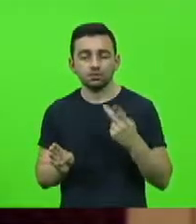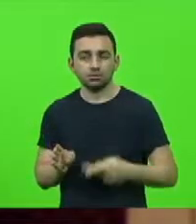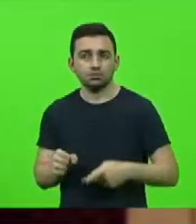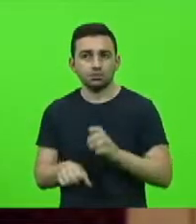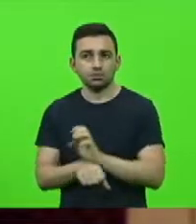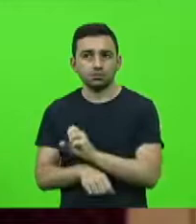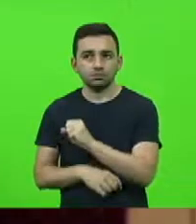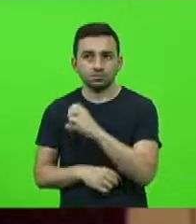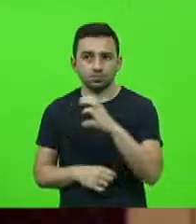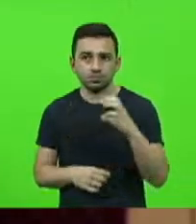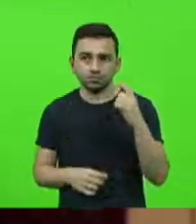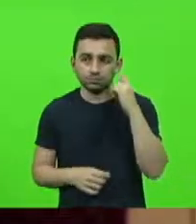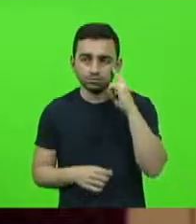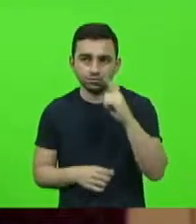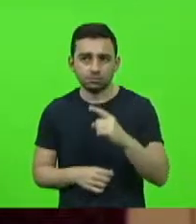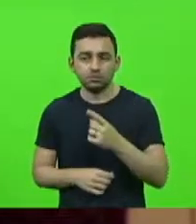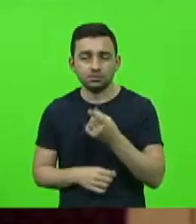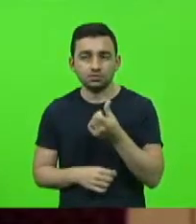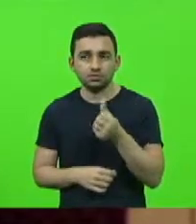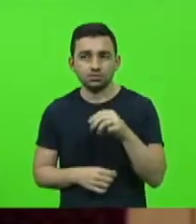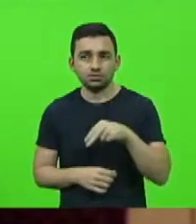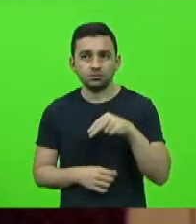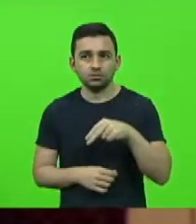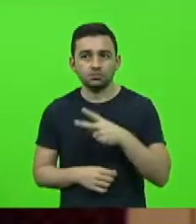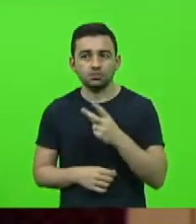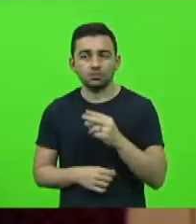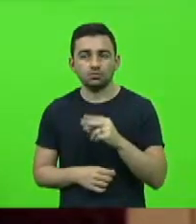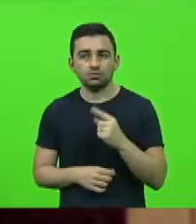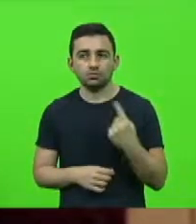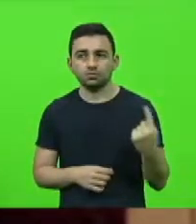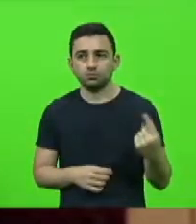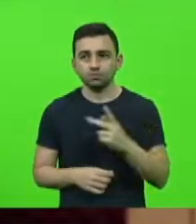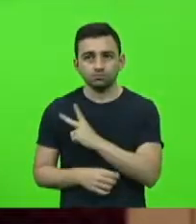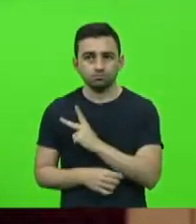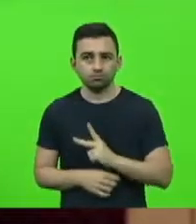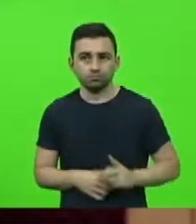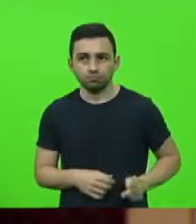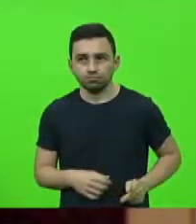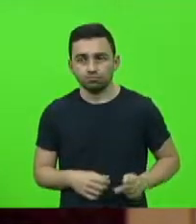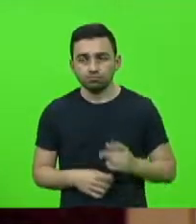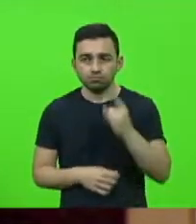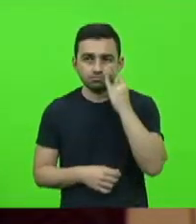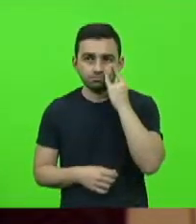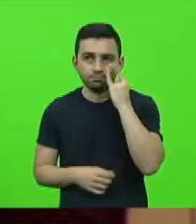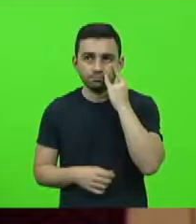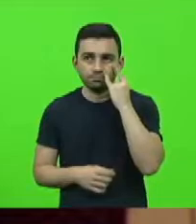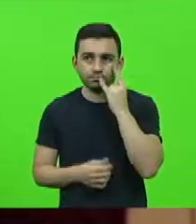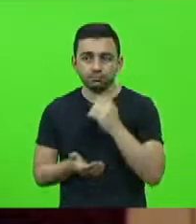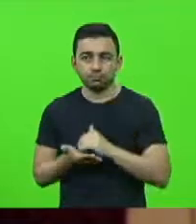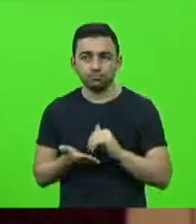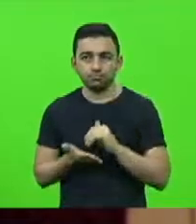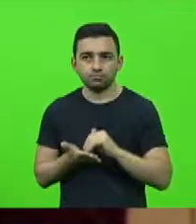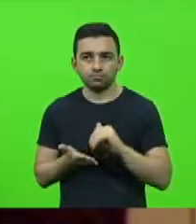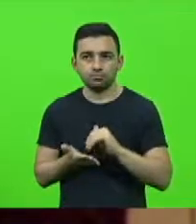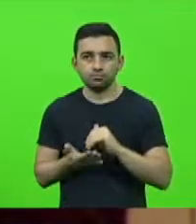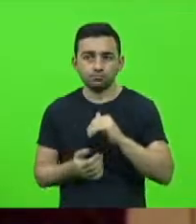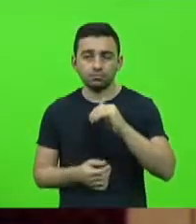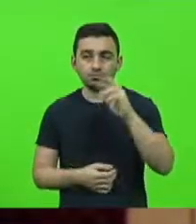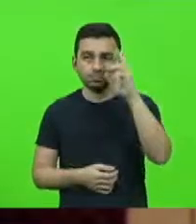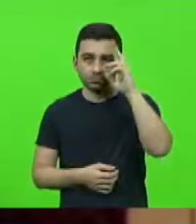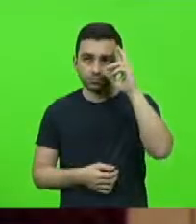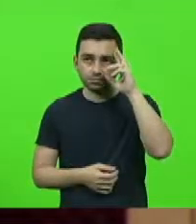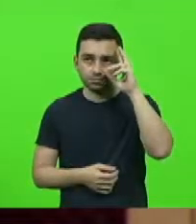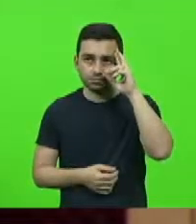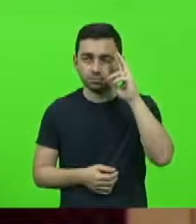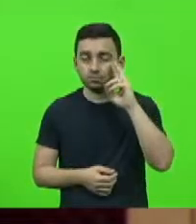Catarina, realizada em 16 de novembro de 2021. Presidência, deputado Mauro de Nadal. Secretarias, deputados Ricardo Alba e